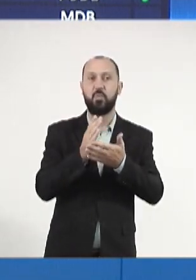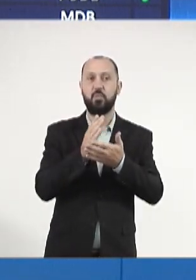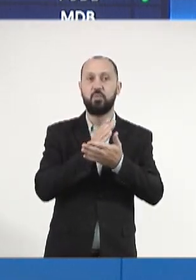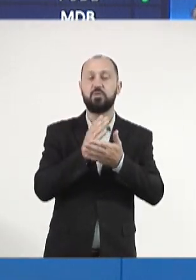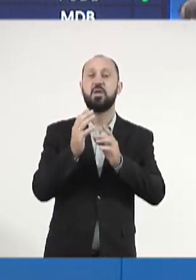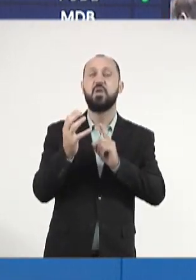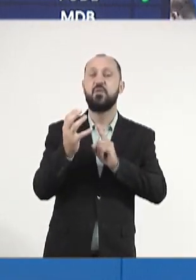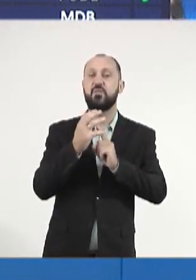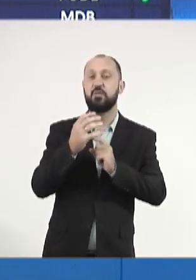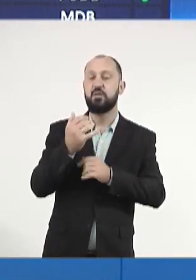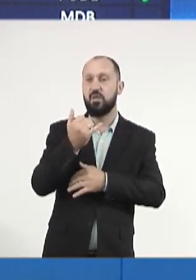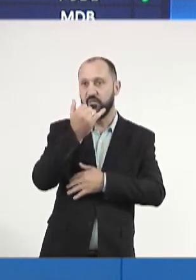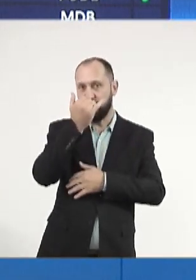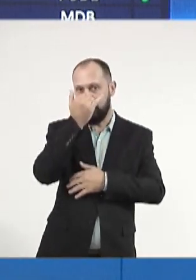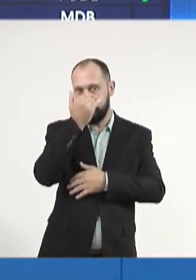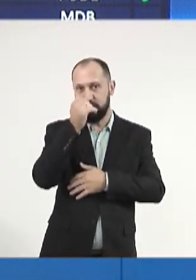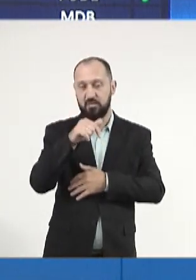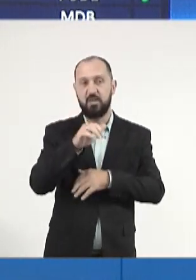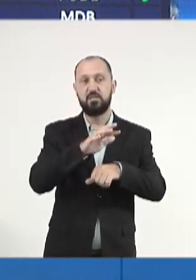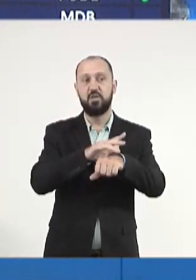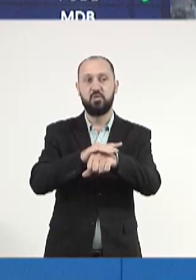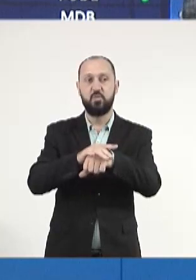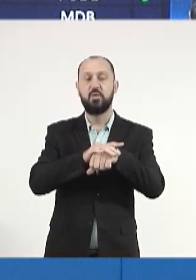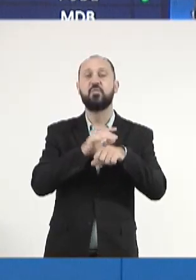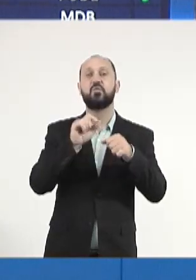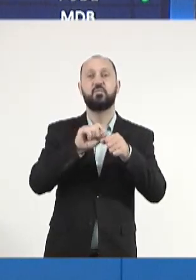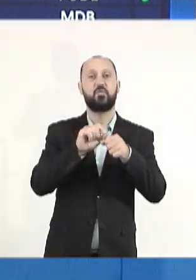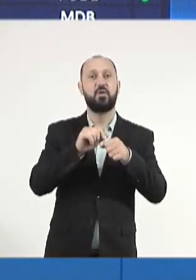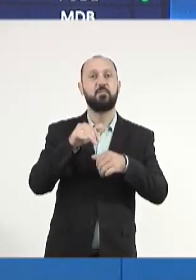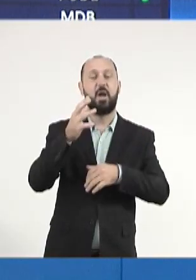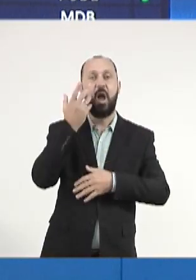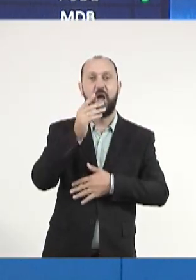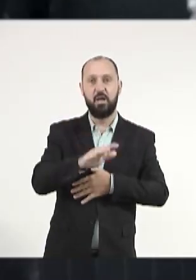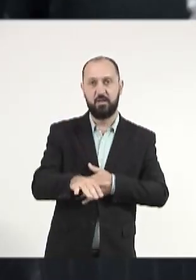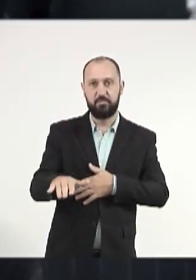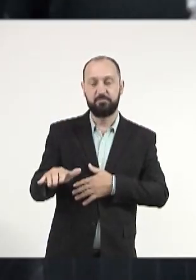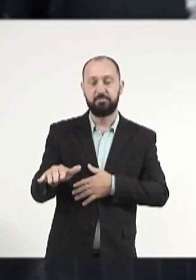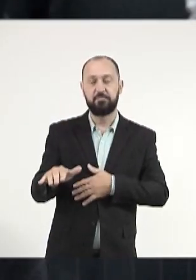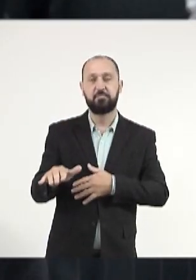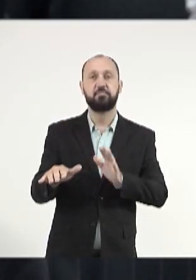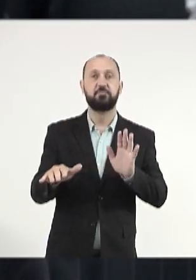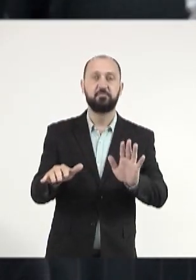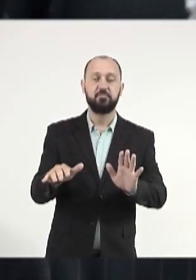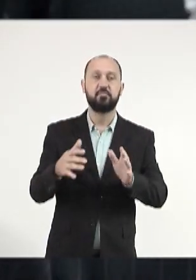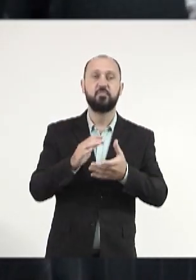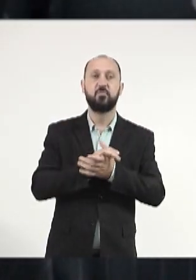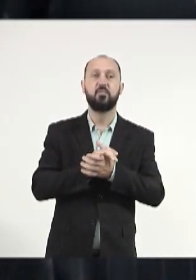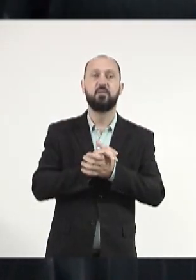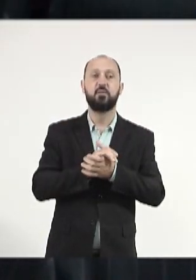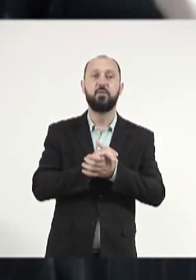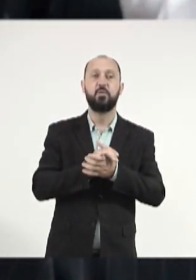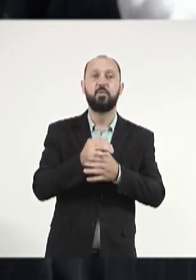alguns efeitos que, infelizmente, essa doença causa, principalmente nas crianças. Então, senhor presidente,